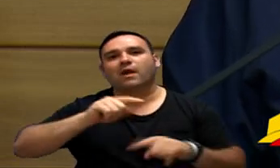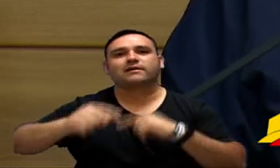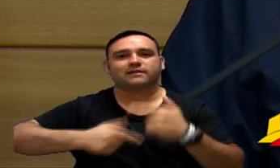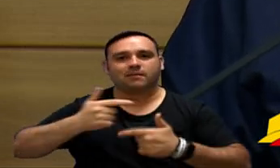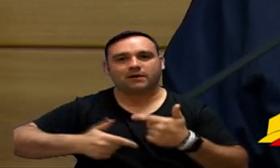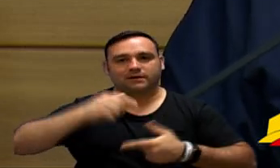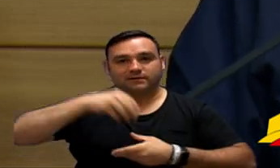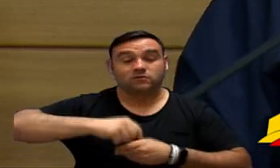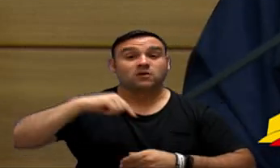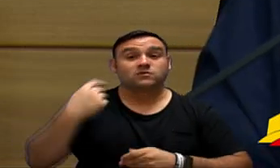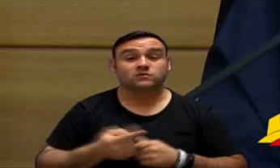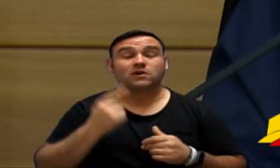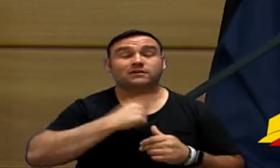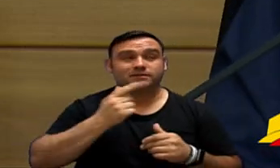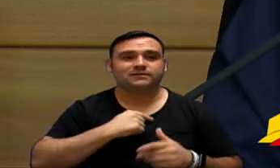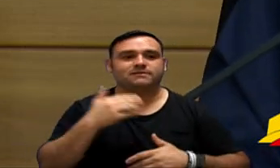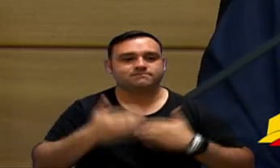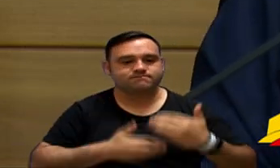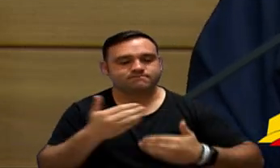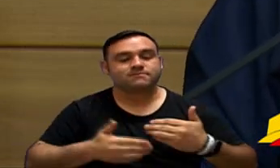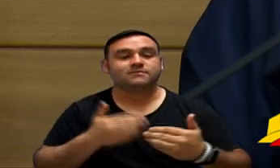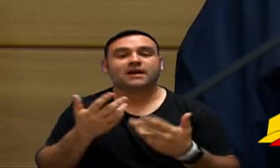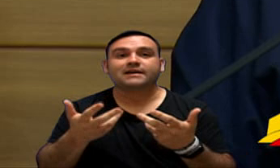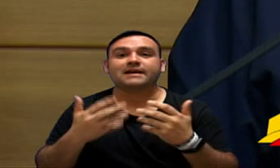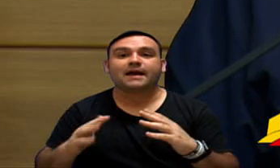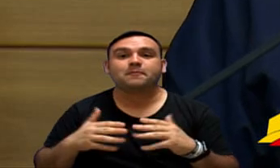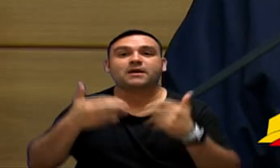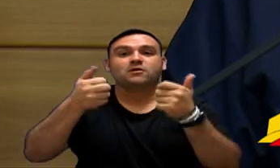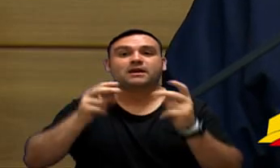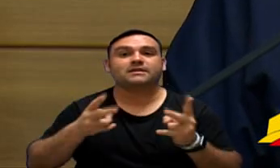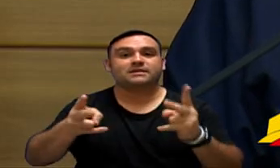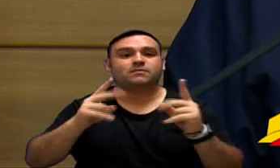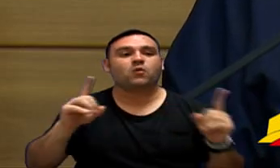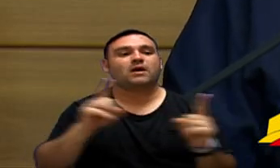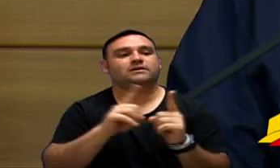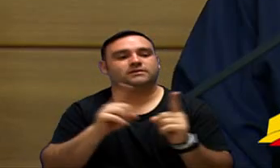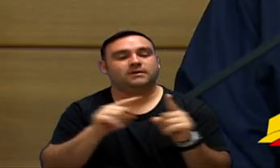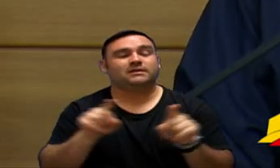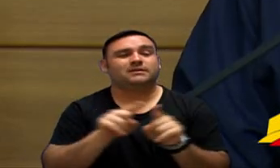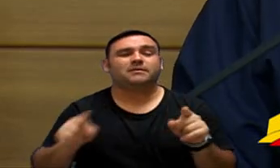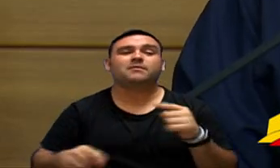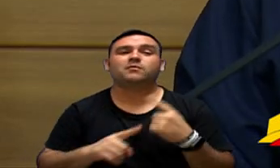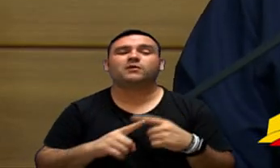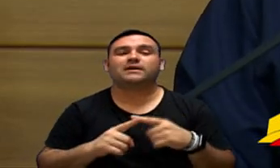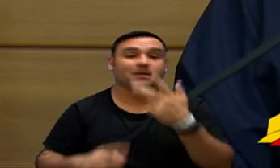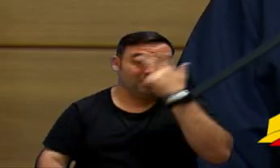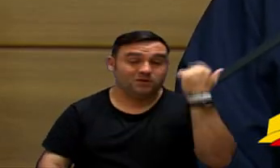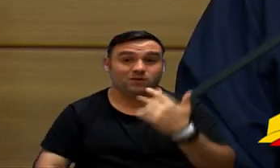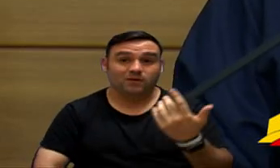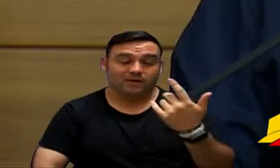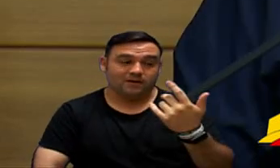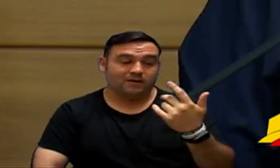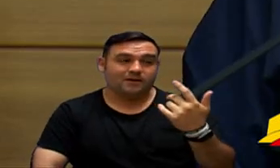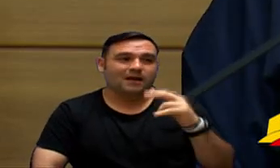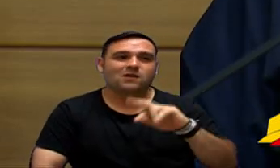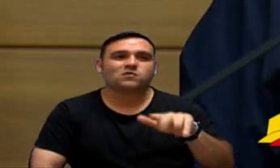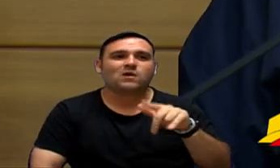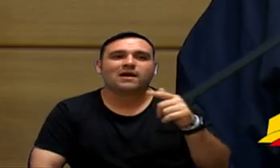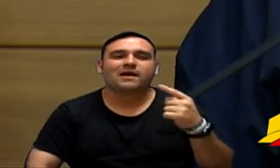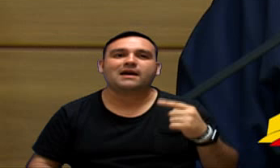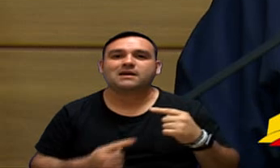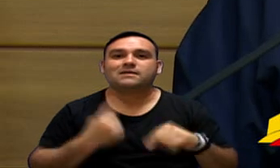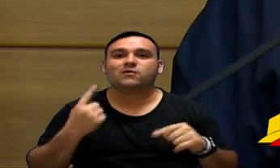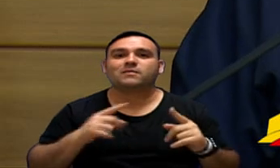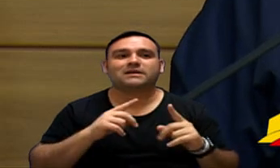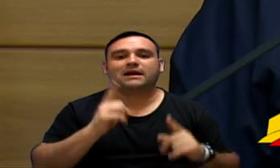feito esse trabalho para e passo, procurando melhorar cada vez mais esse atendimento, que para quem nos ouve, não corresponde